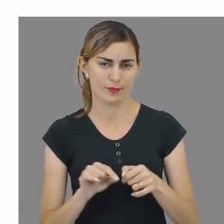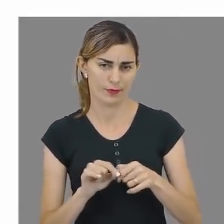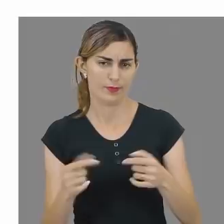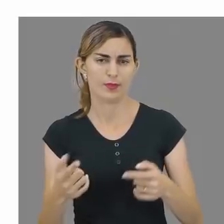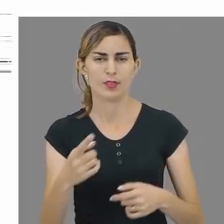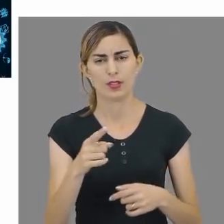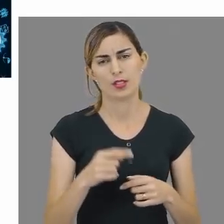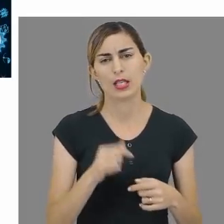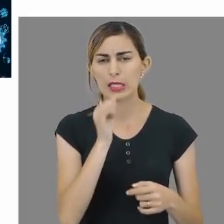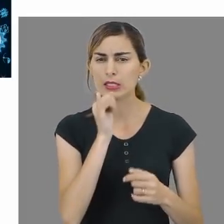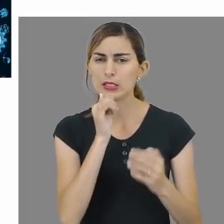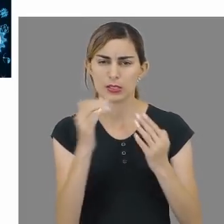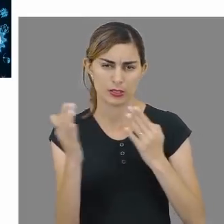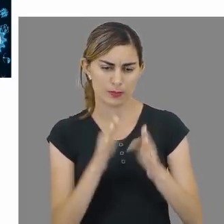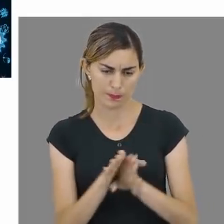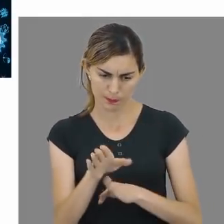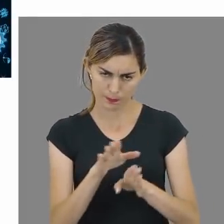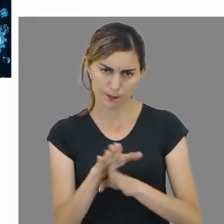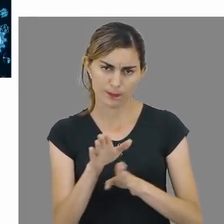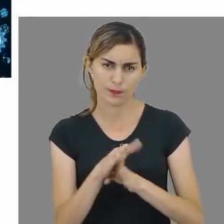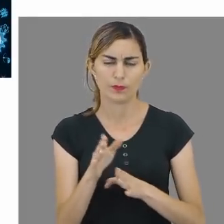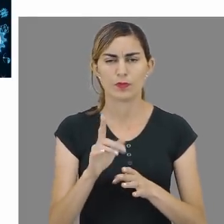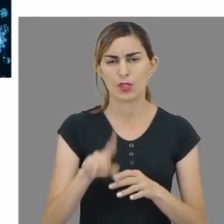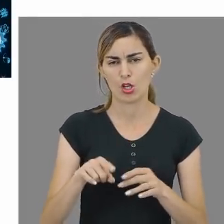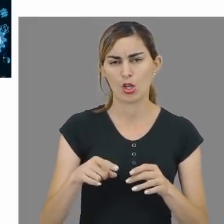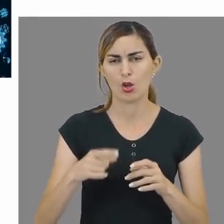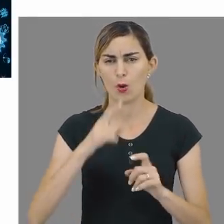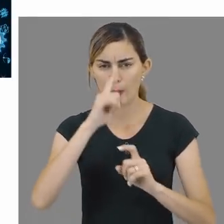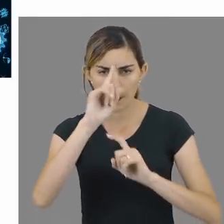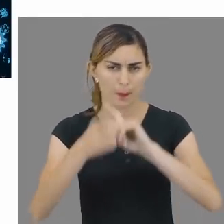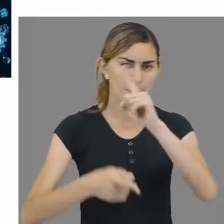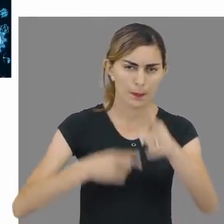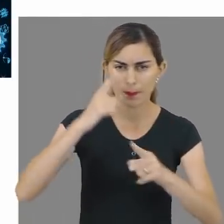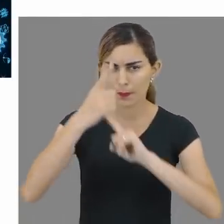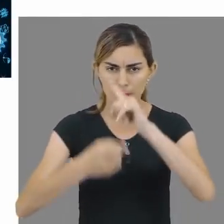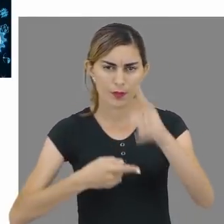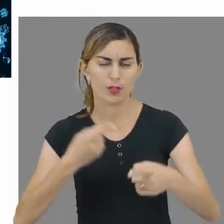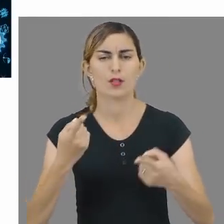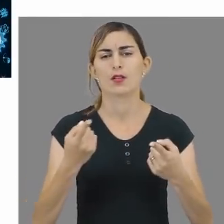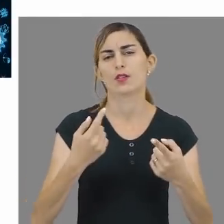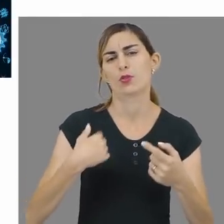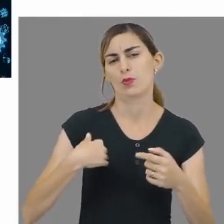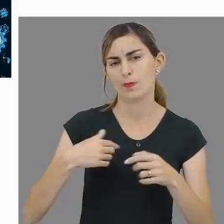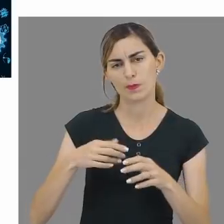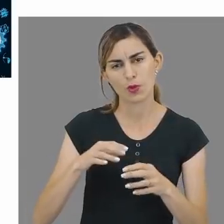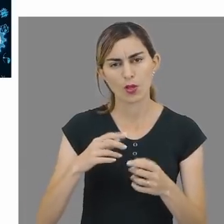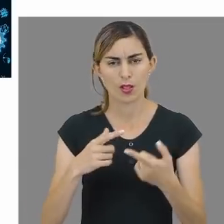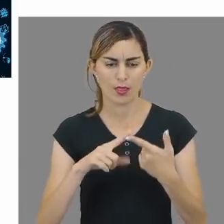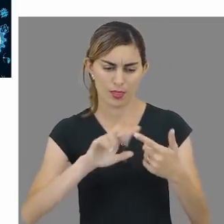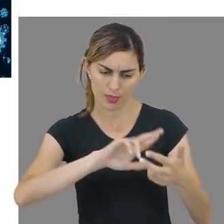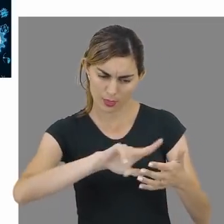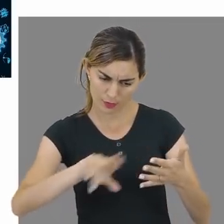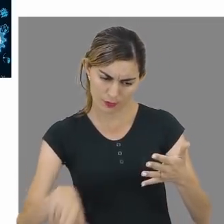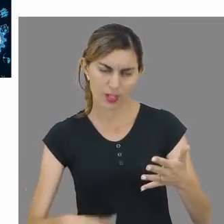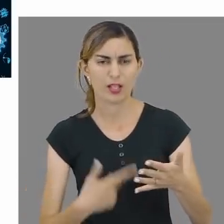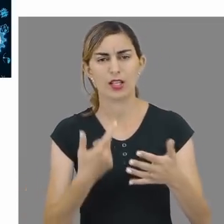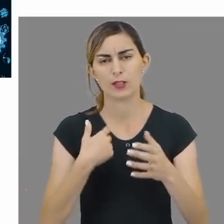realizada. Exemplos de instrução são os comandos leia, exiba,